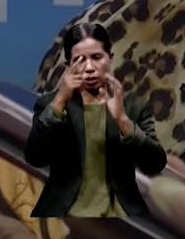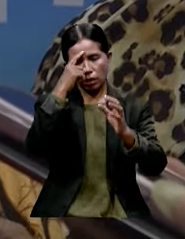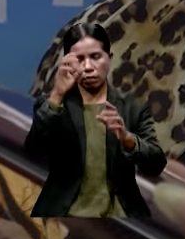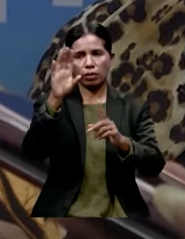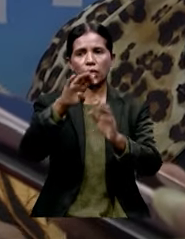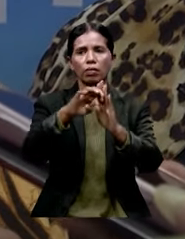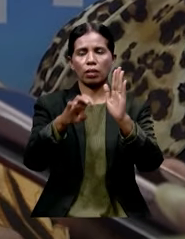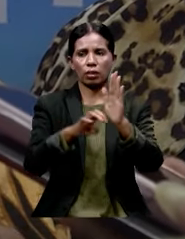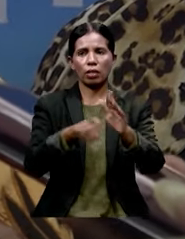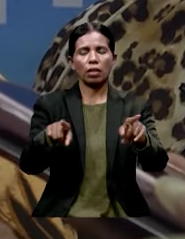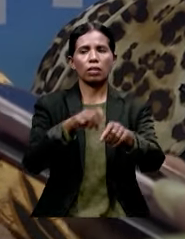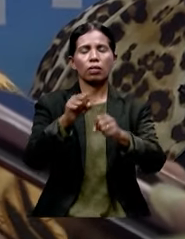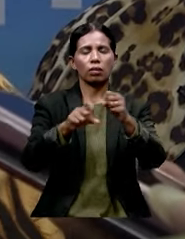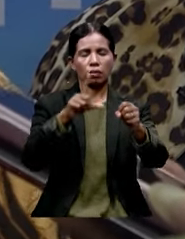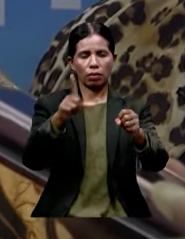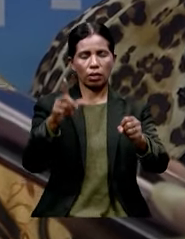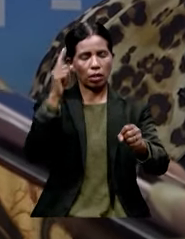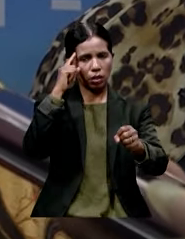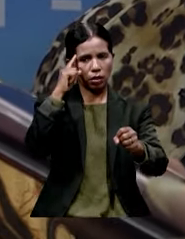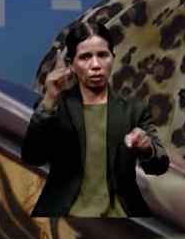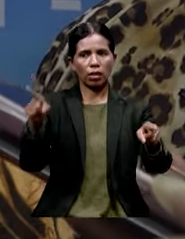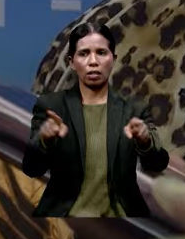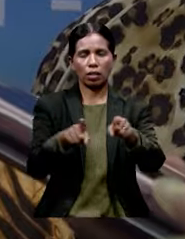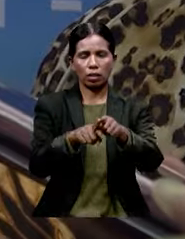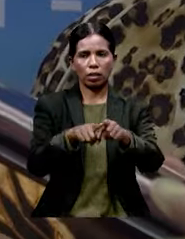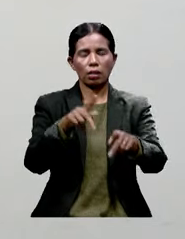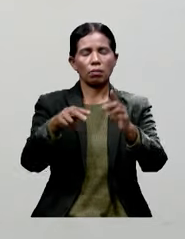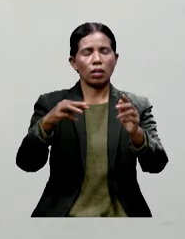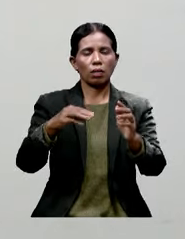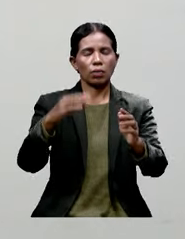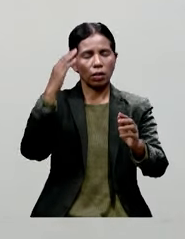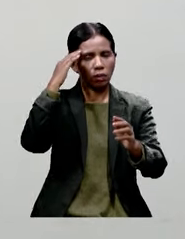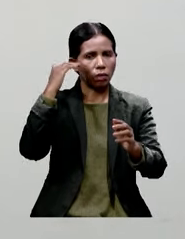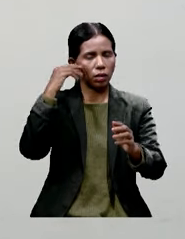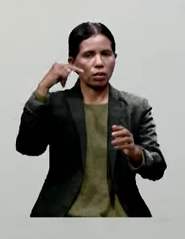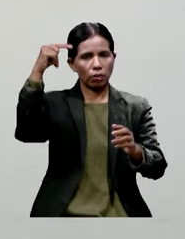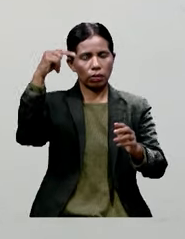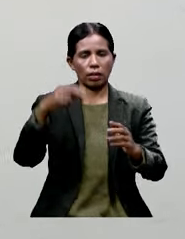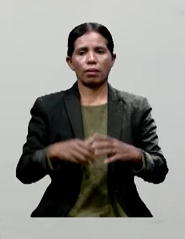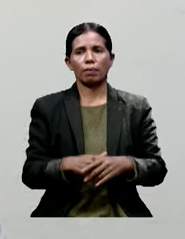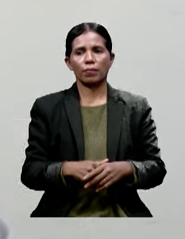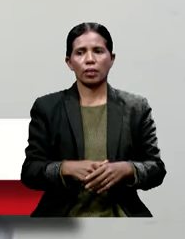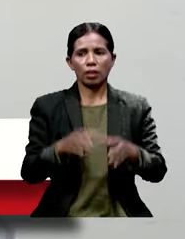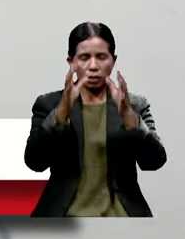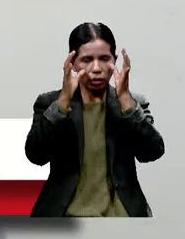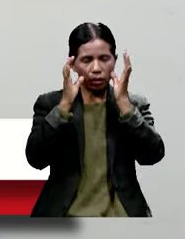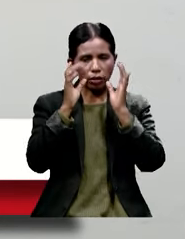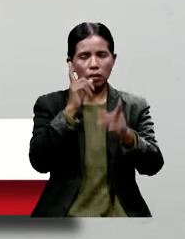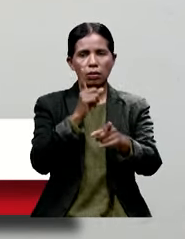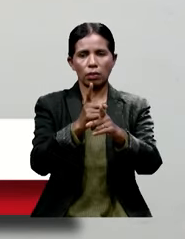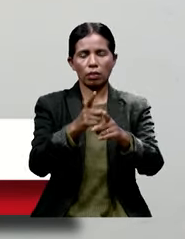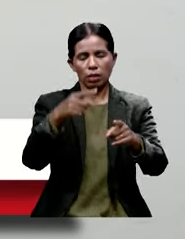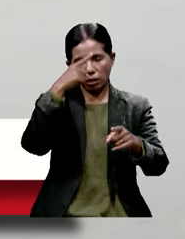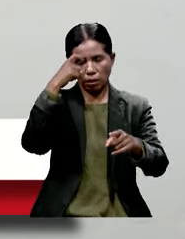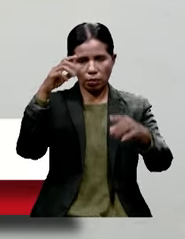festado compara a sociedade civil nia pensamento hanesan Korea Norte. Aproveito mas a nessa triste oito anos também na presidente